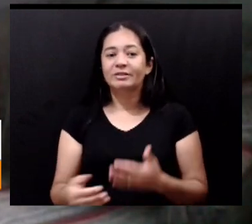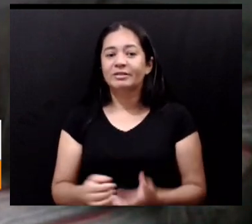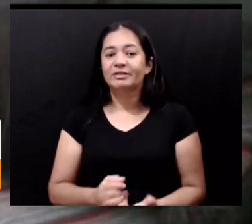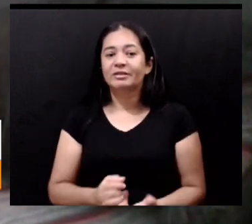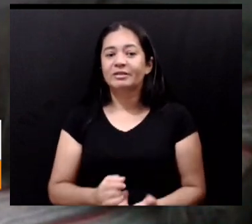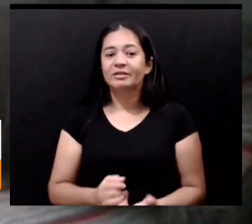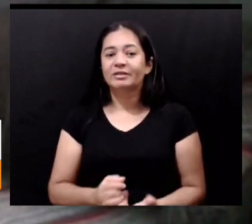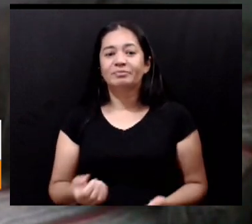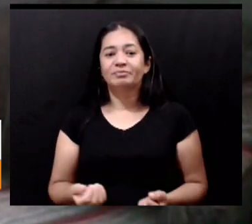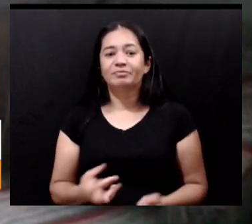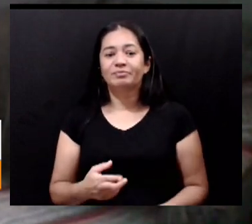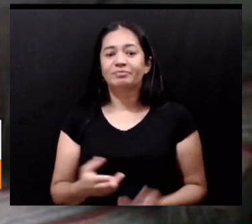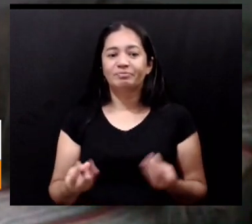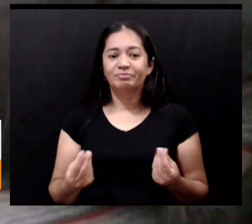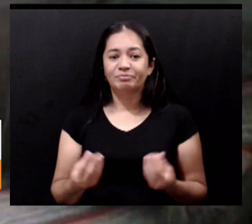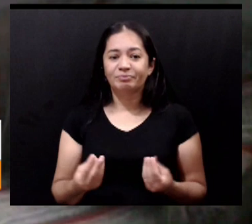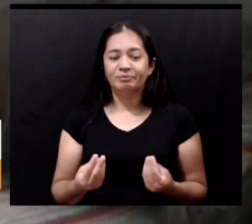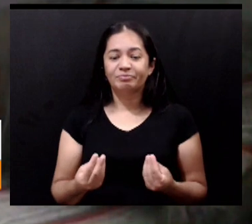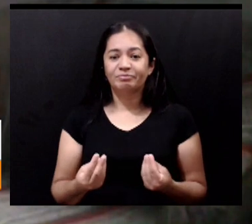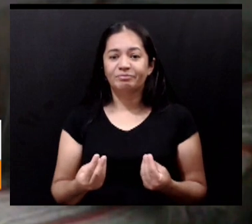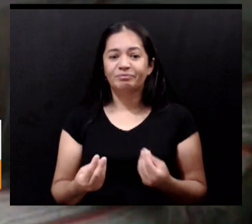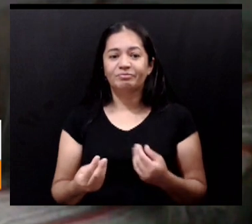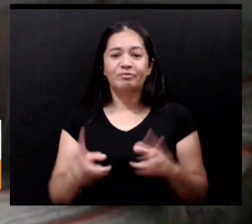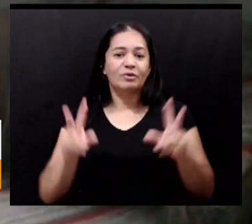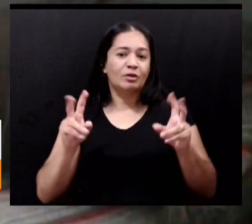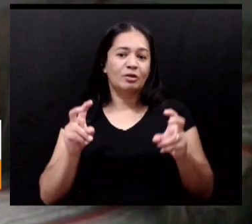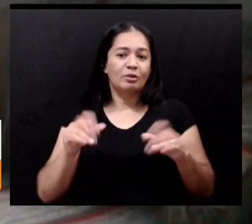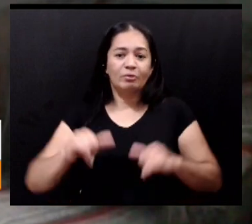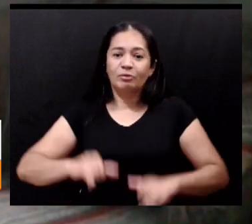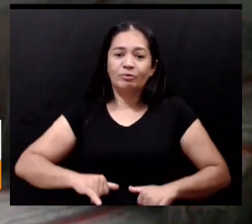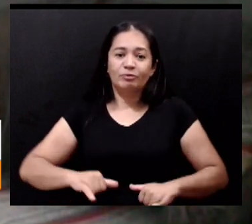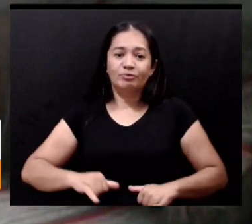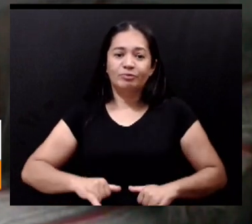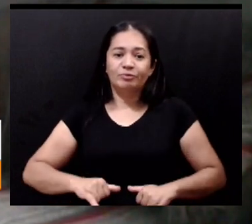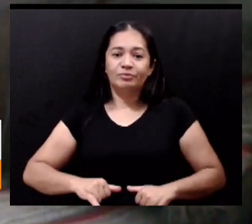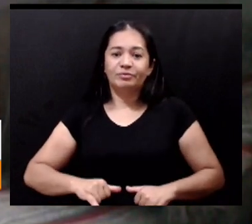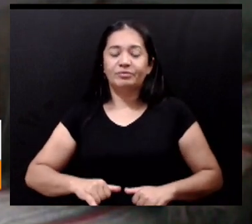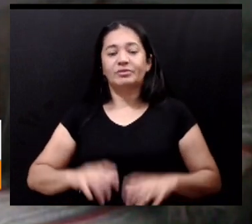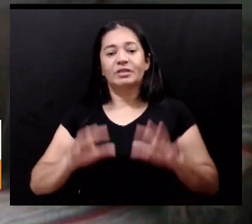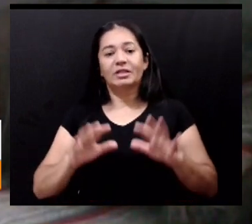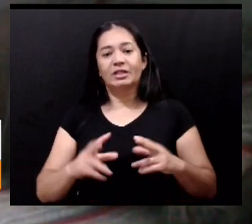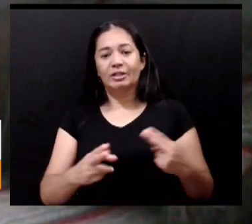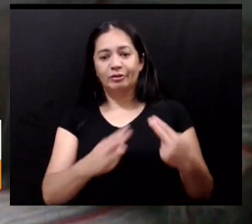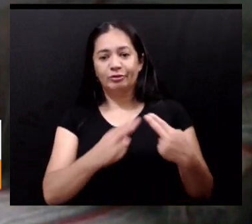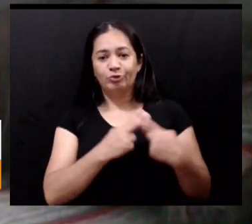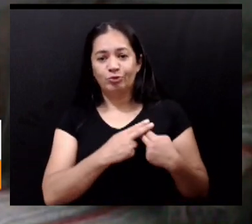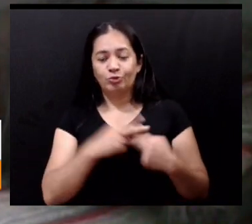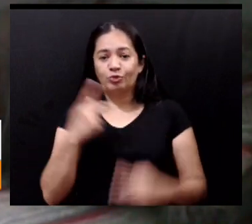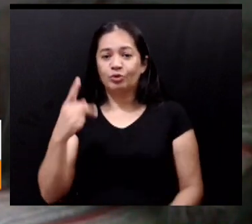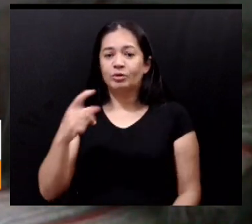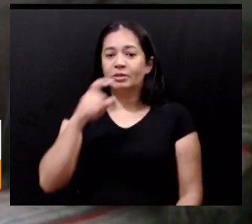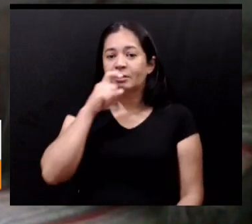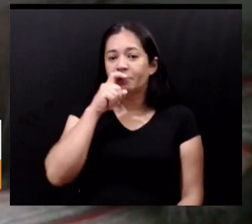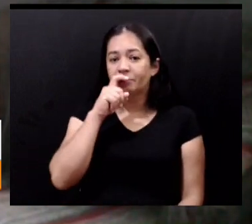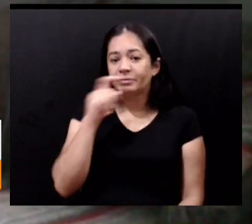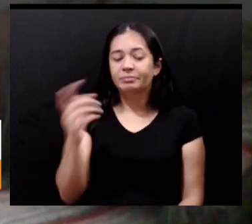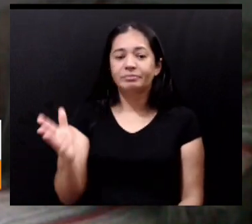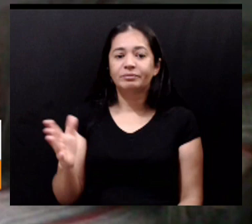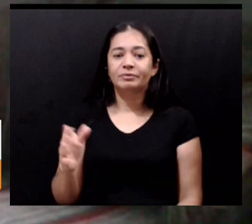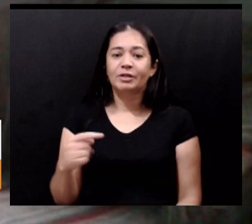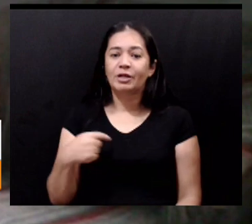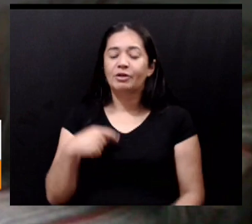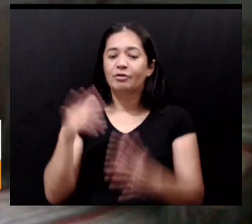que desencadeou a dor. No caso da perda do seu pai, por exemplo, fico feliz que você